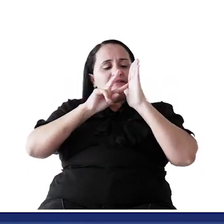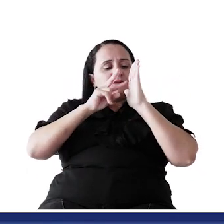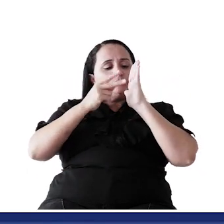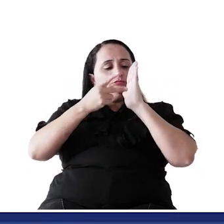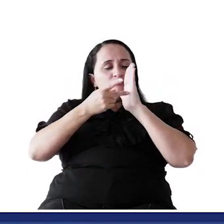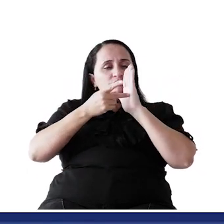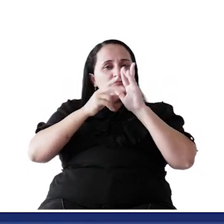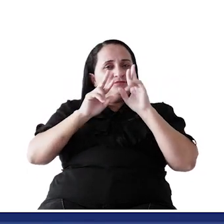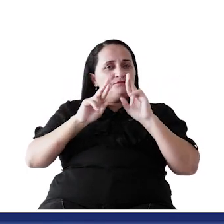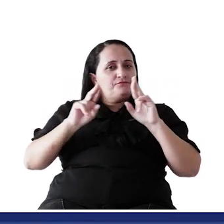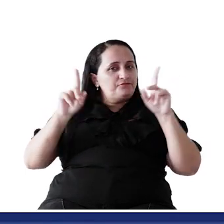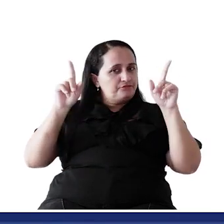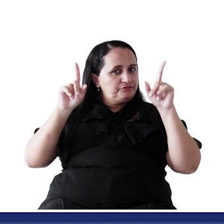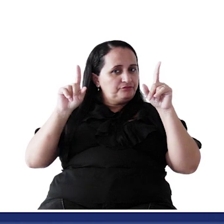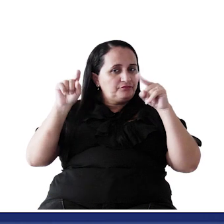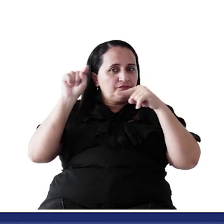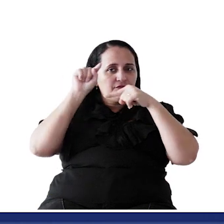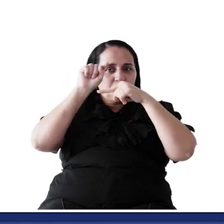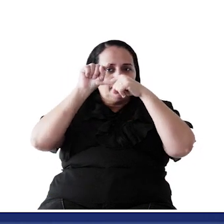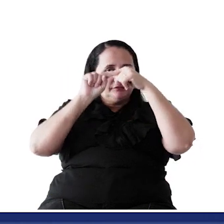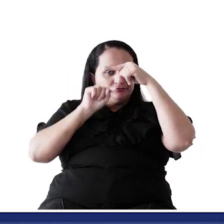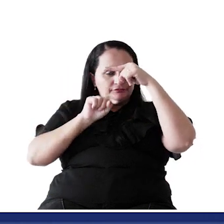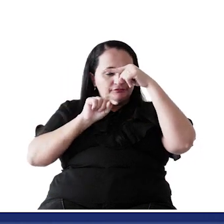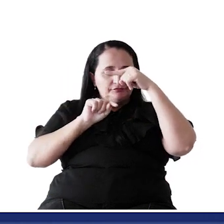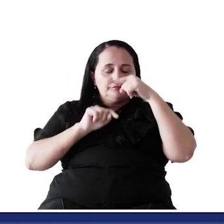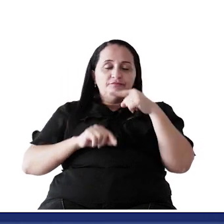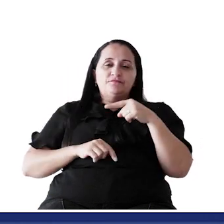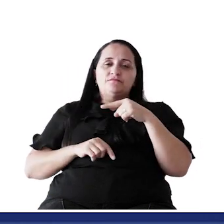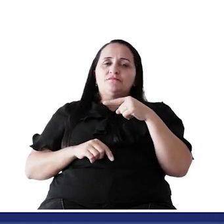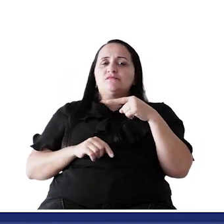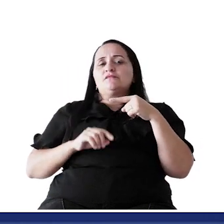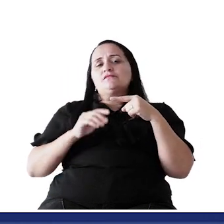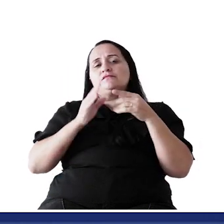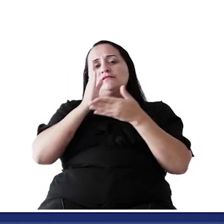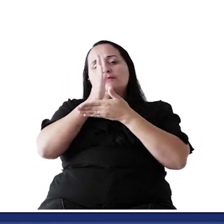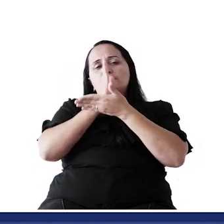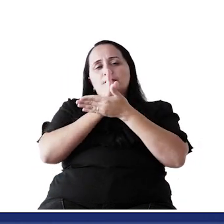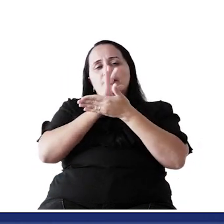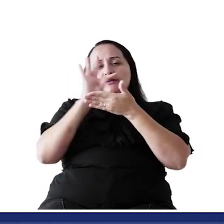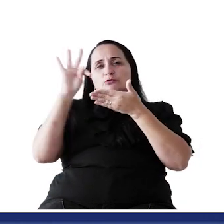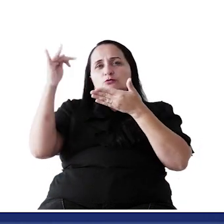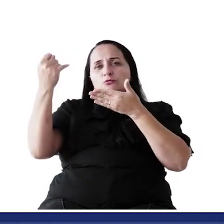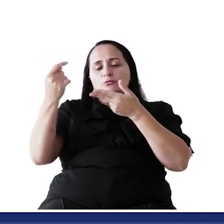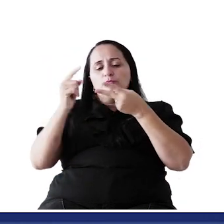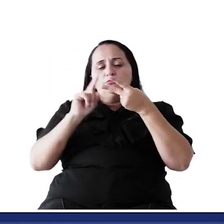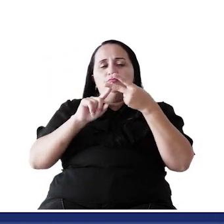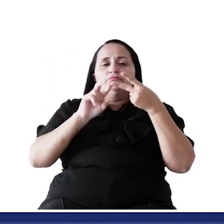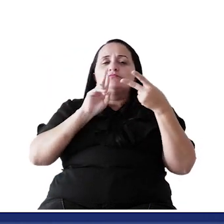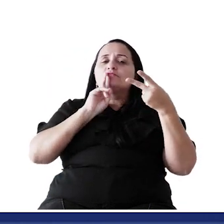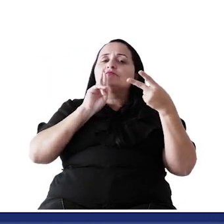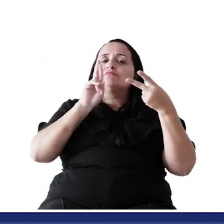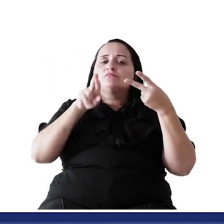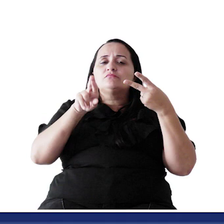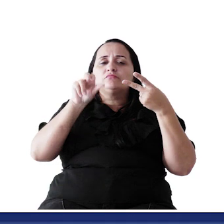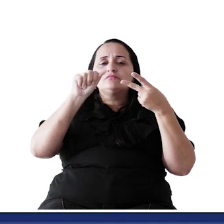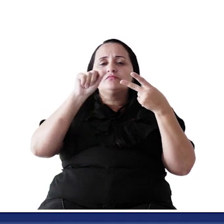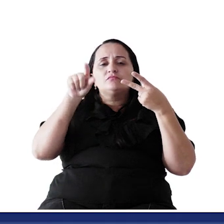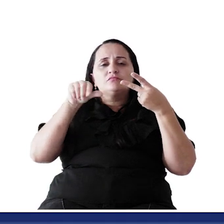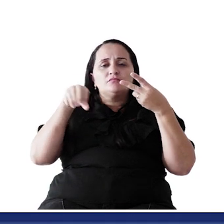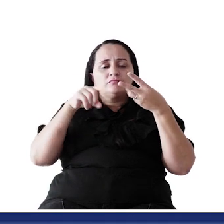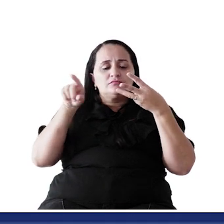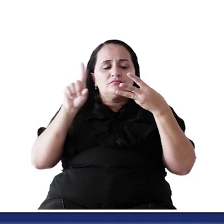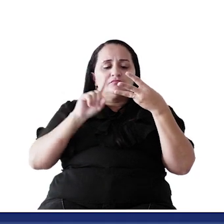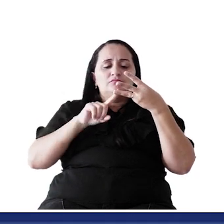de fração que nós vamos encontrar. Parte todo, razão, operador